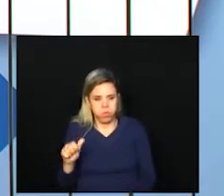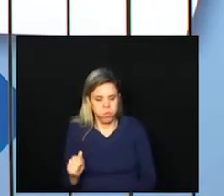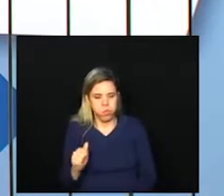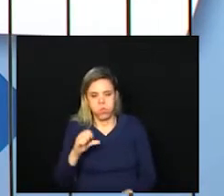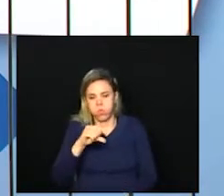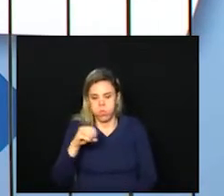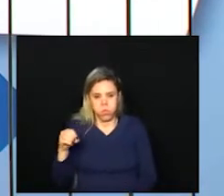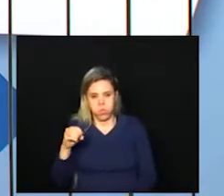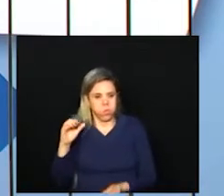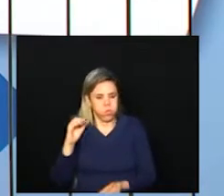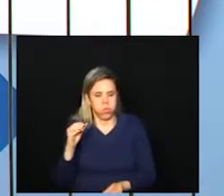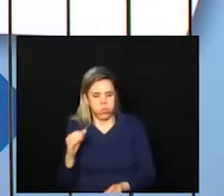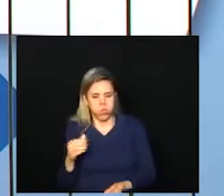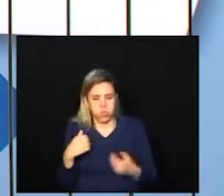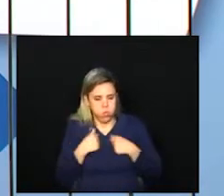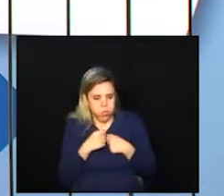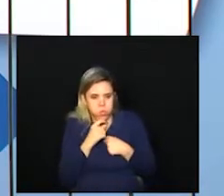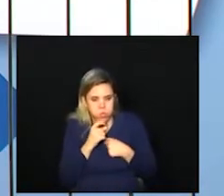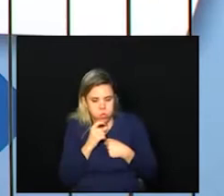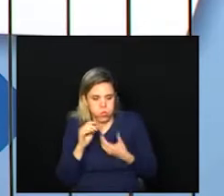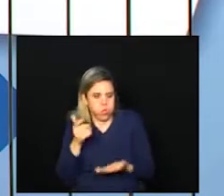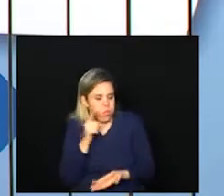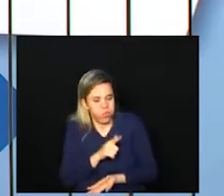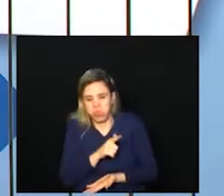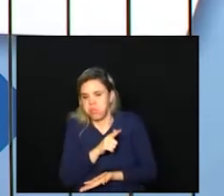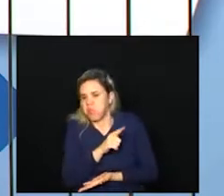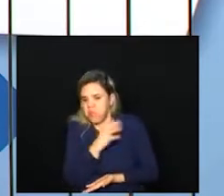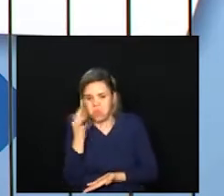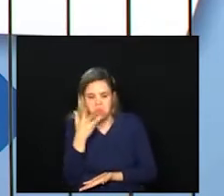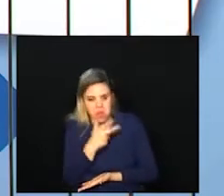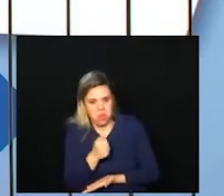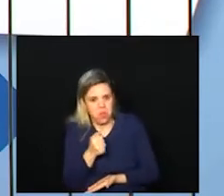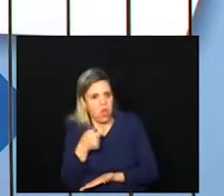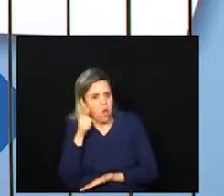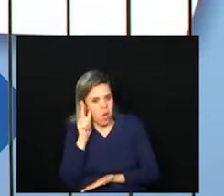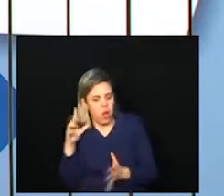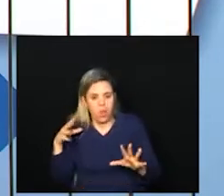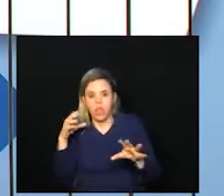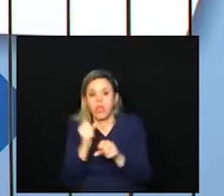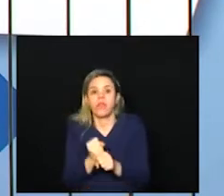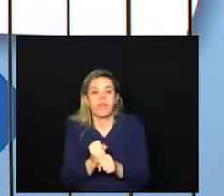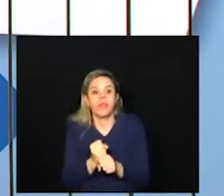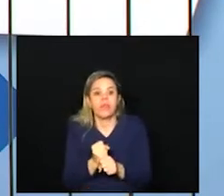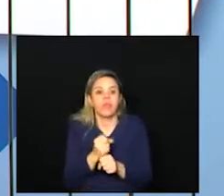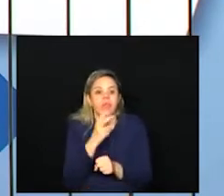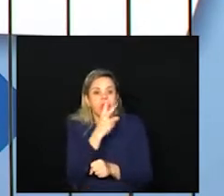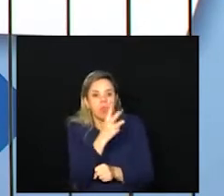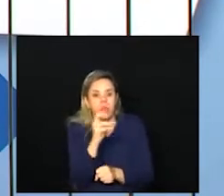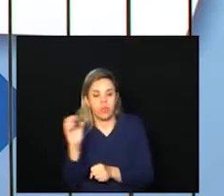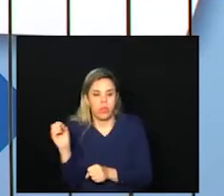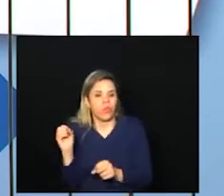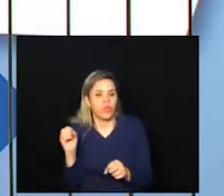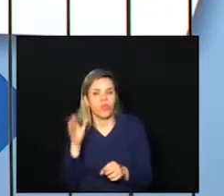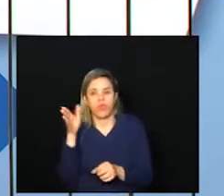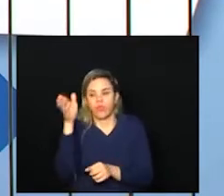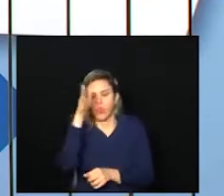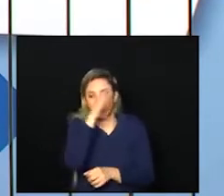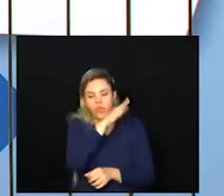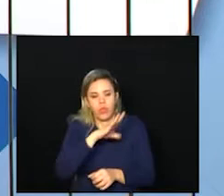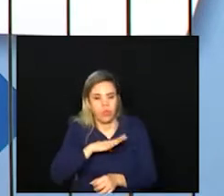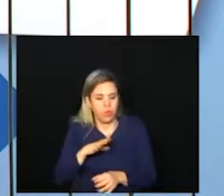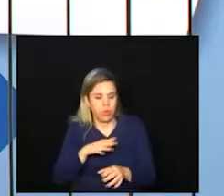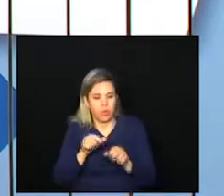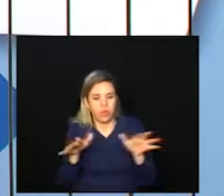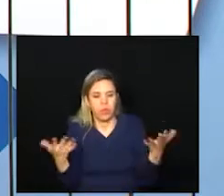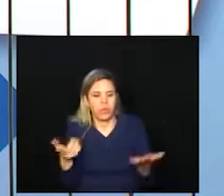quilos de agasalhos recebidos. Então, ontem, isso do total dos 200 postos espalhados pela cidade.